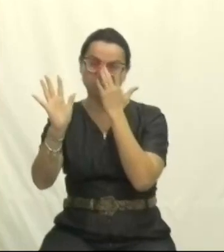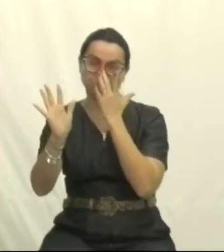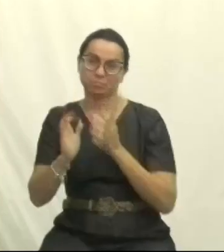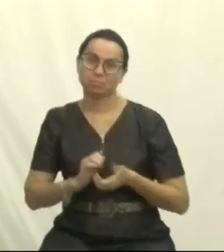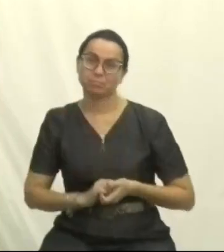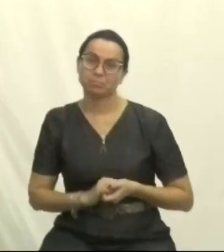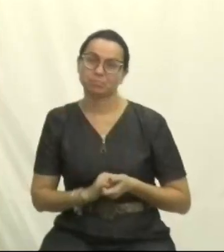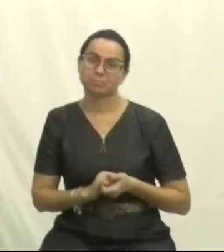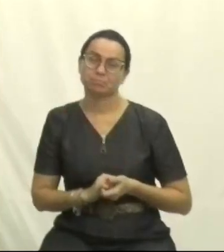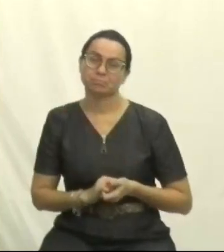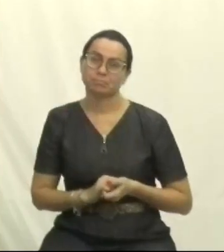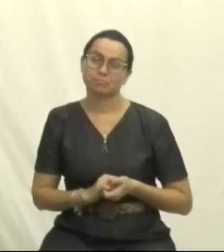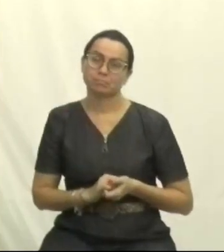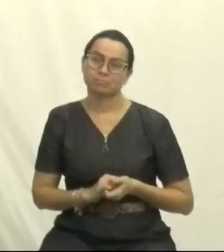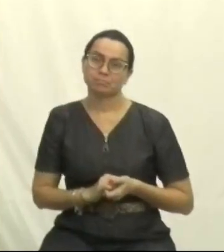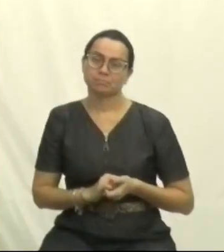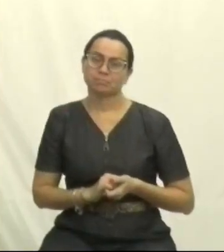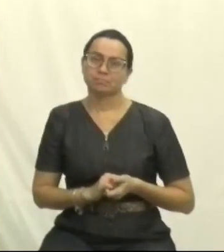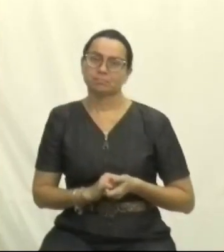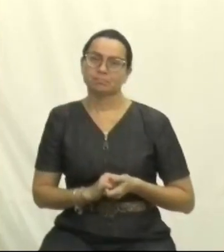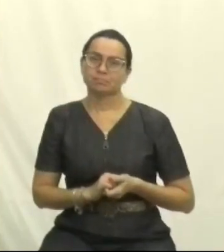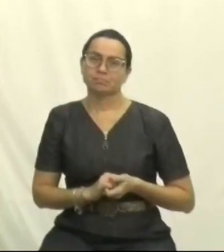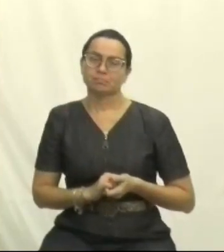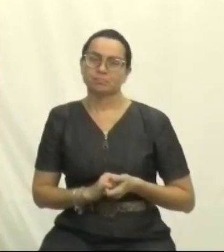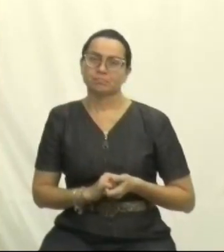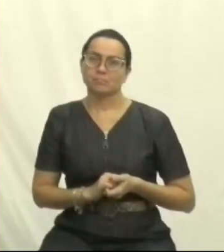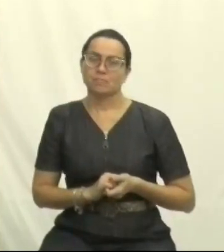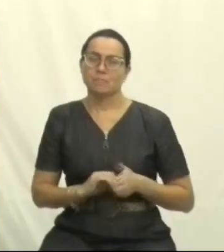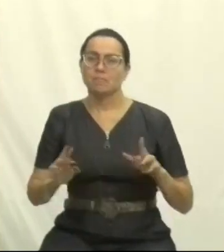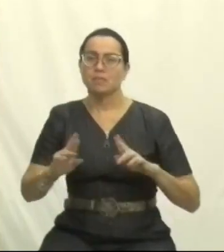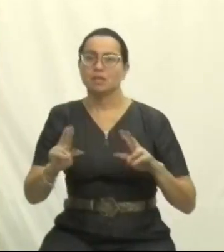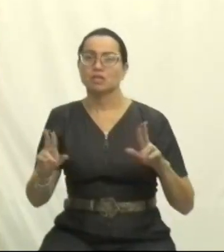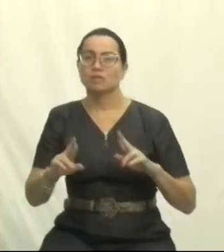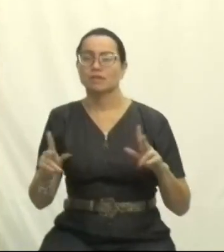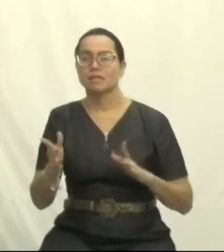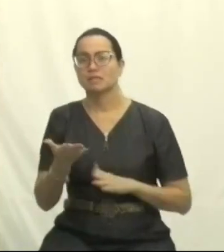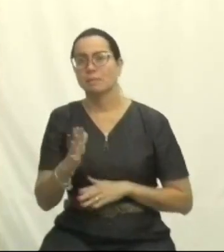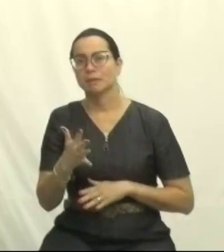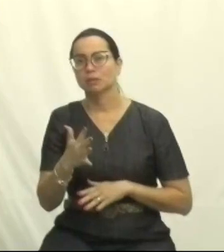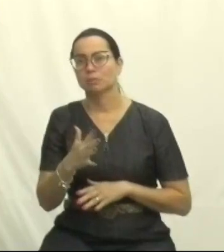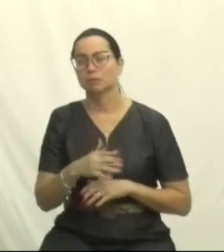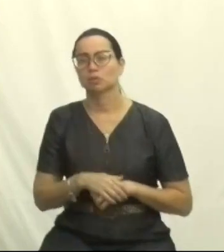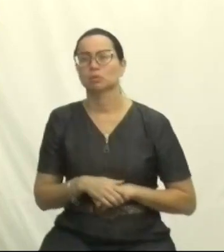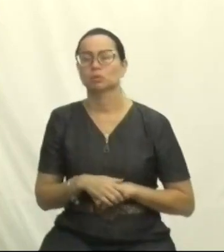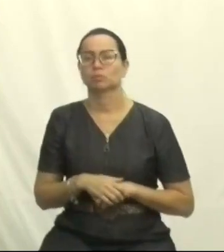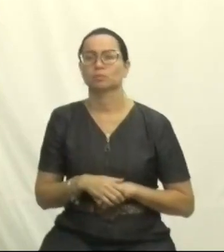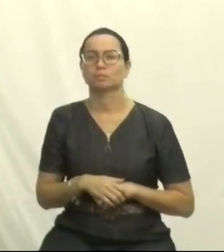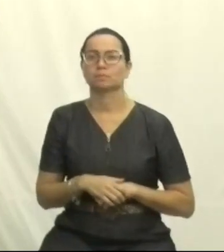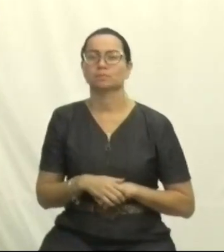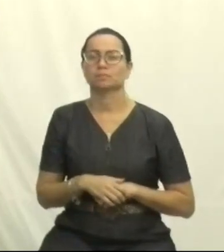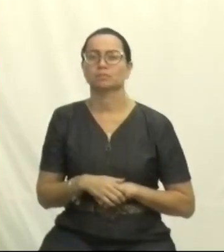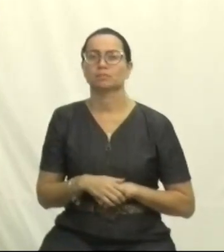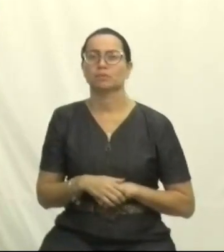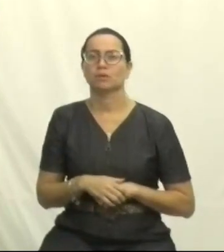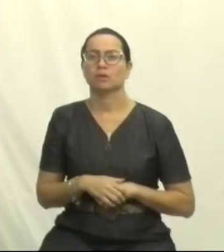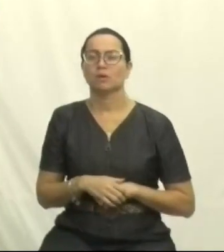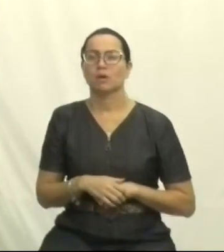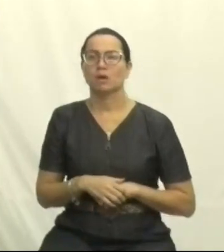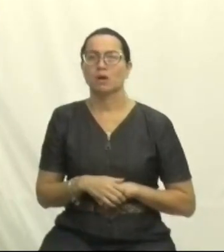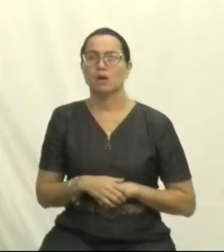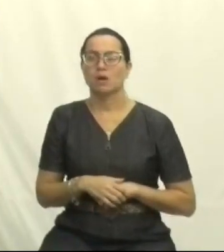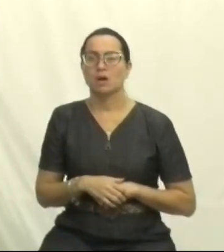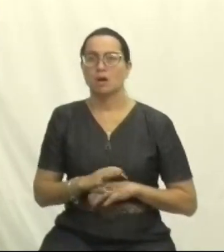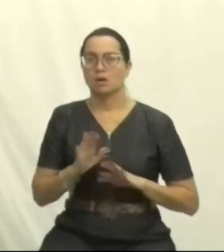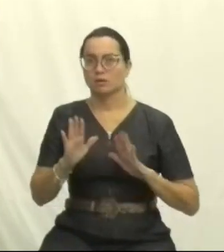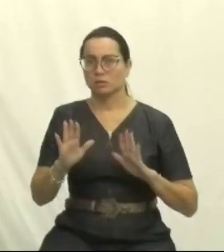licitação, ocorrida em 2022, diferença gerada pela existência de contrato emergencial. Sem pré-julgamentos, e